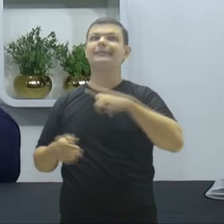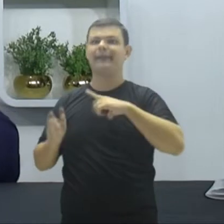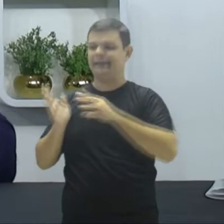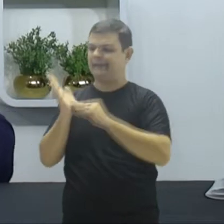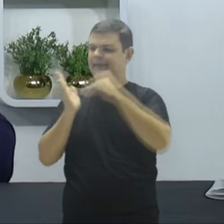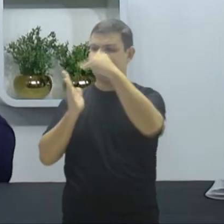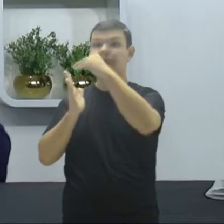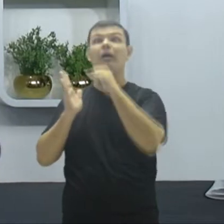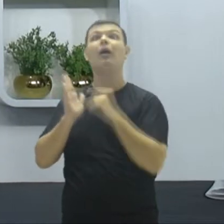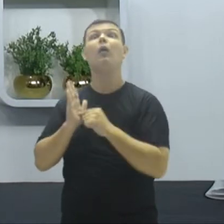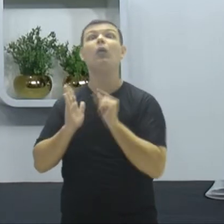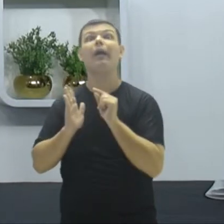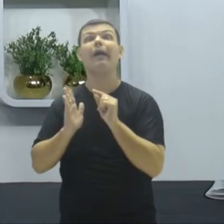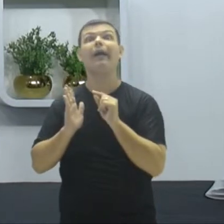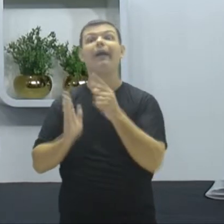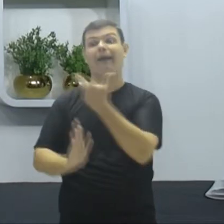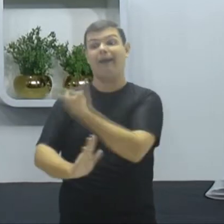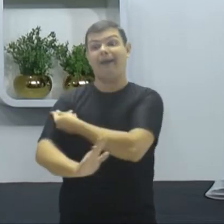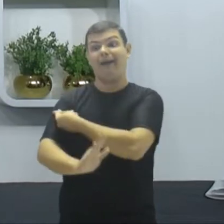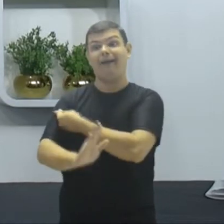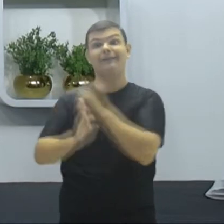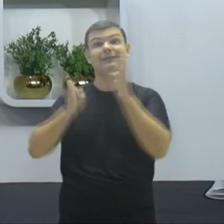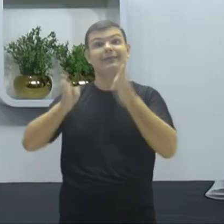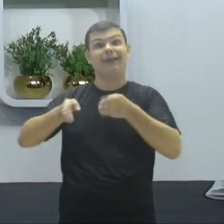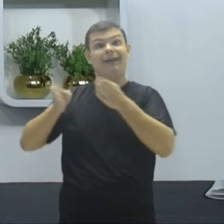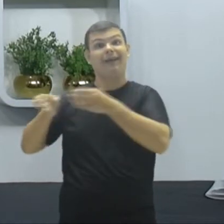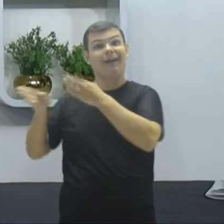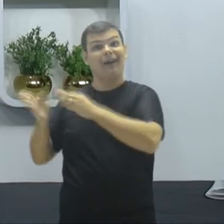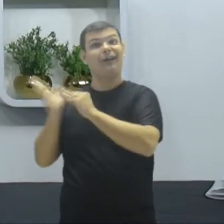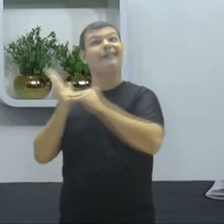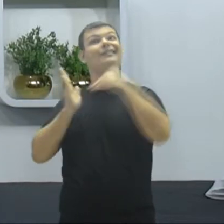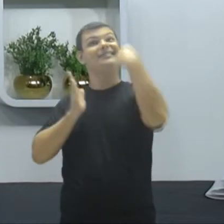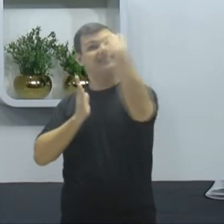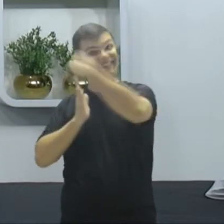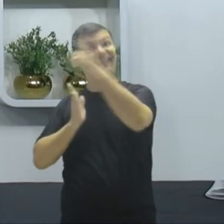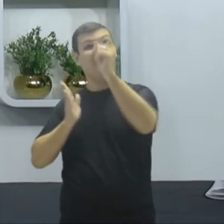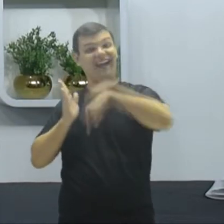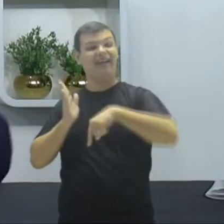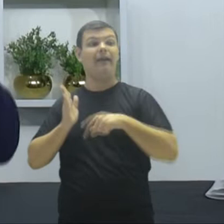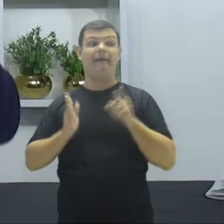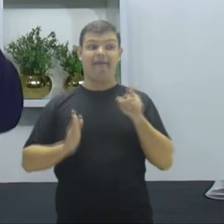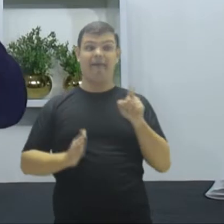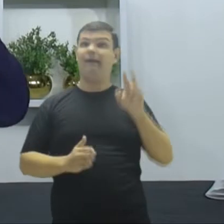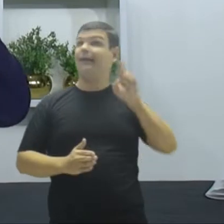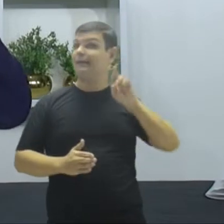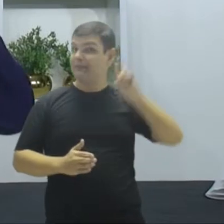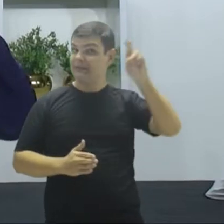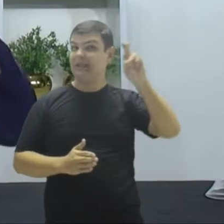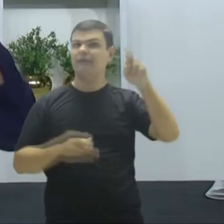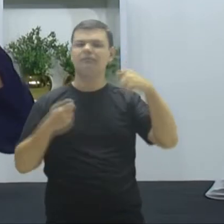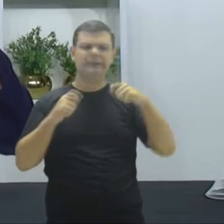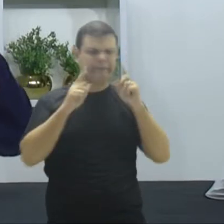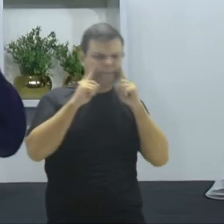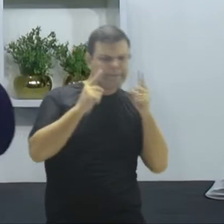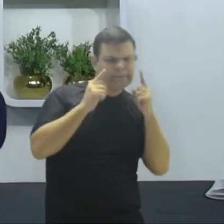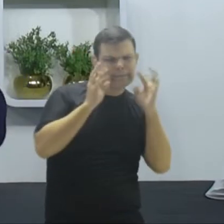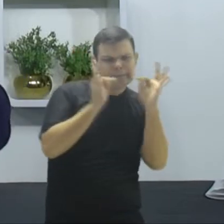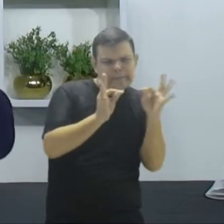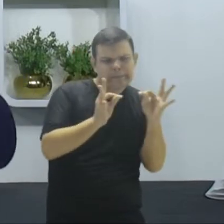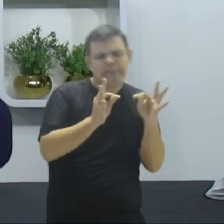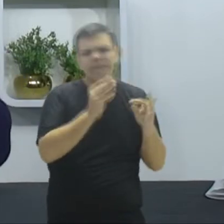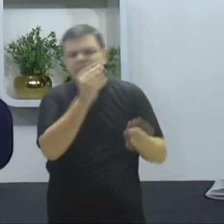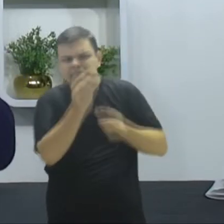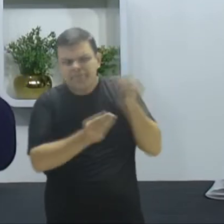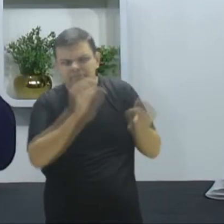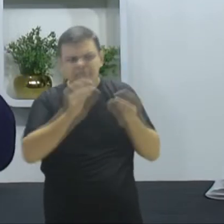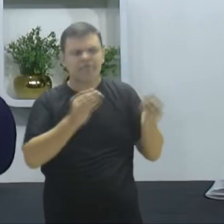calendário básico de vacina. E este calendário, o seu responsável tem que estar super atento para